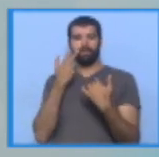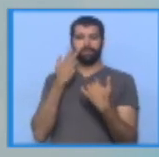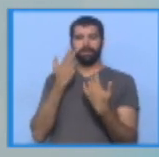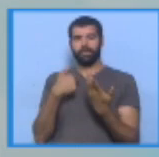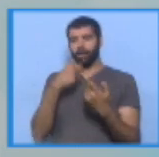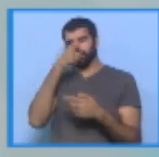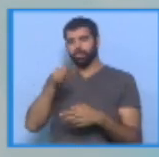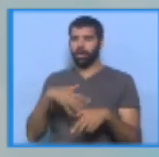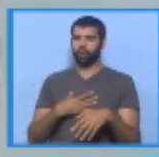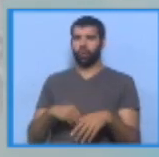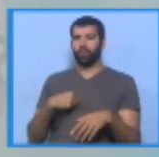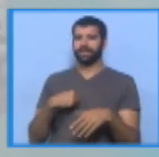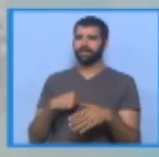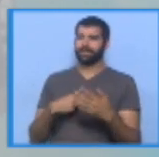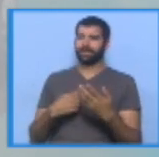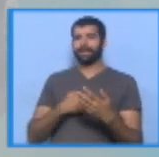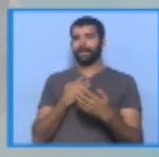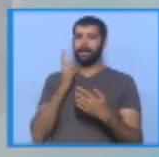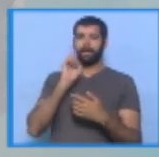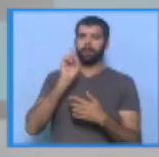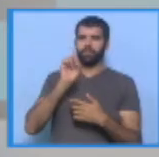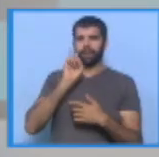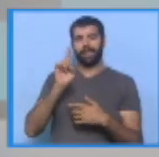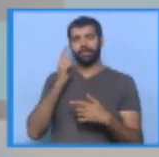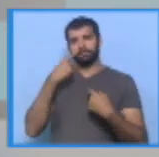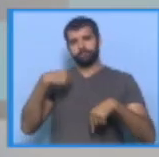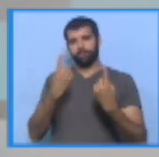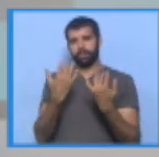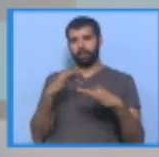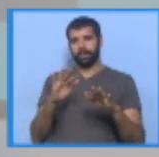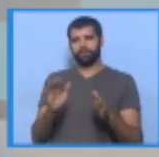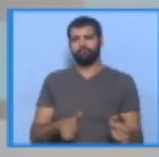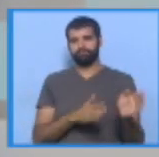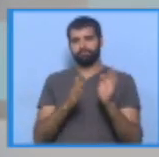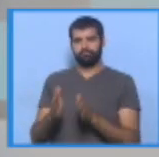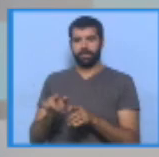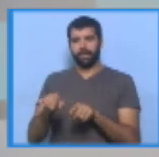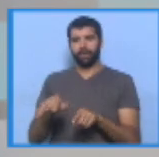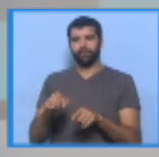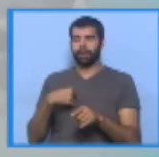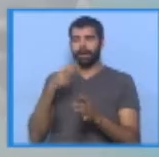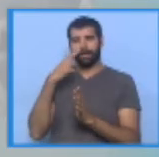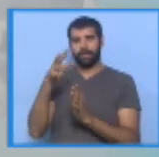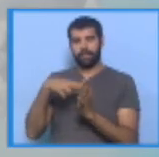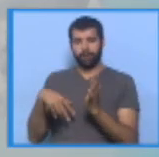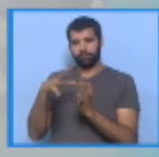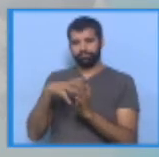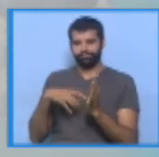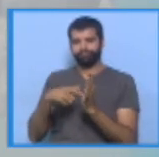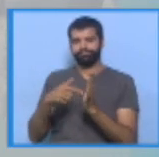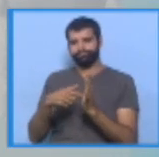gosta de ser valorizada publicamente, mas nesta proposta, nesta chave de leitura e de